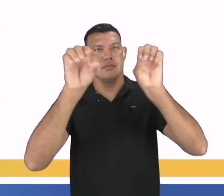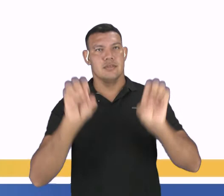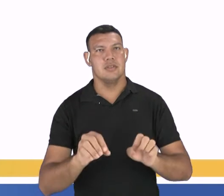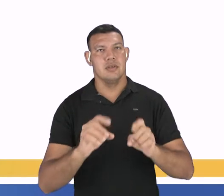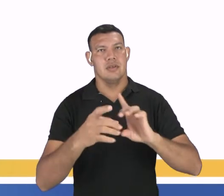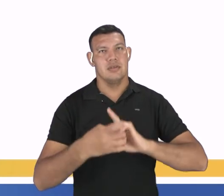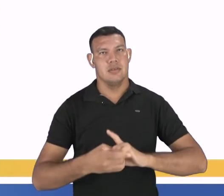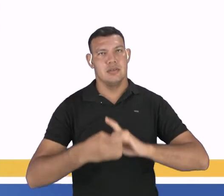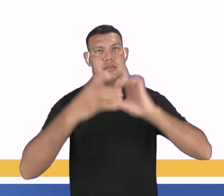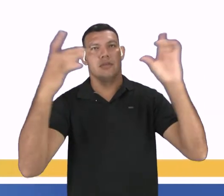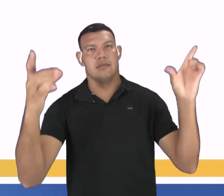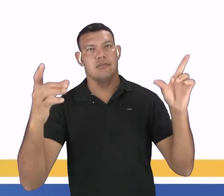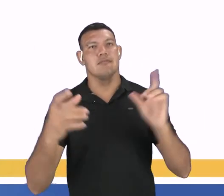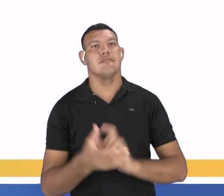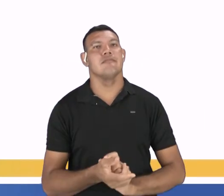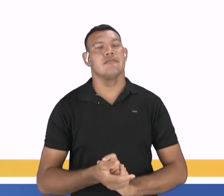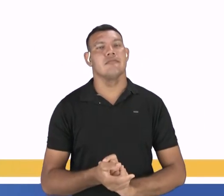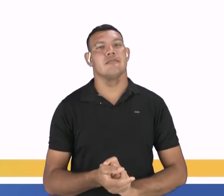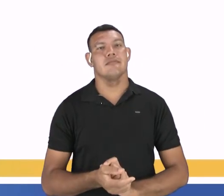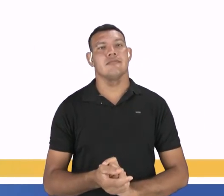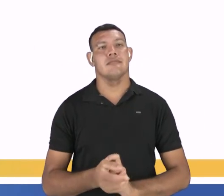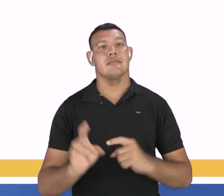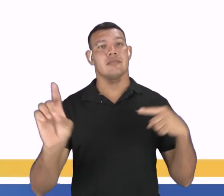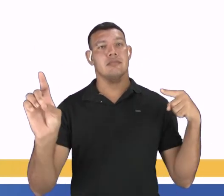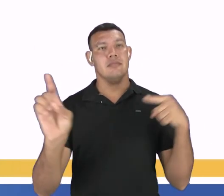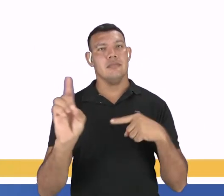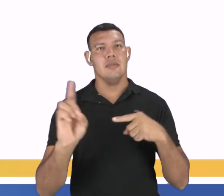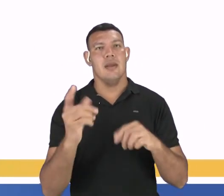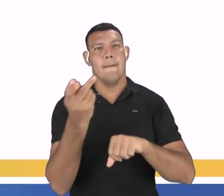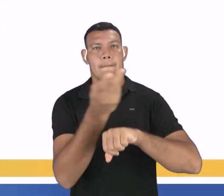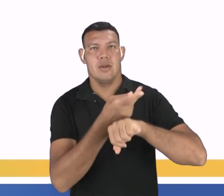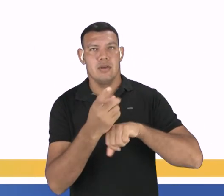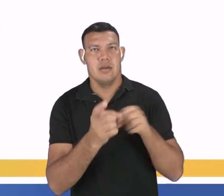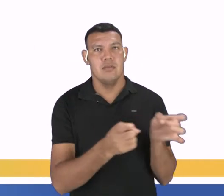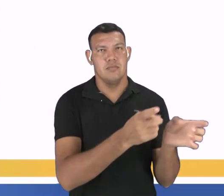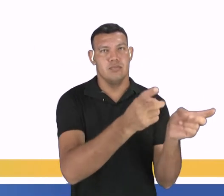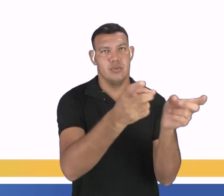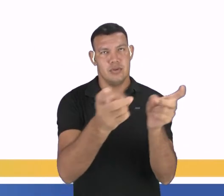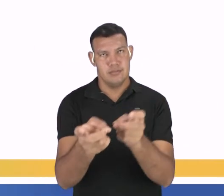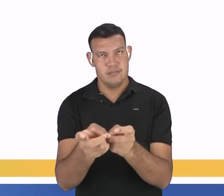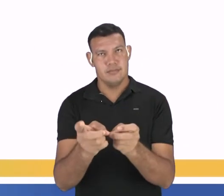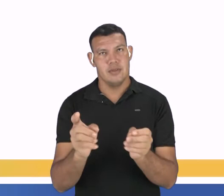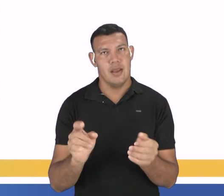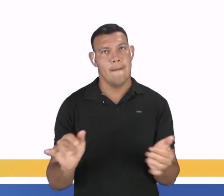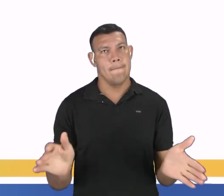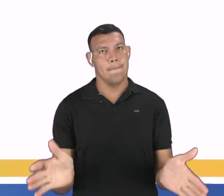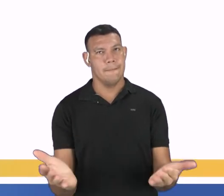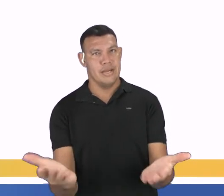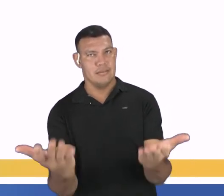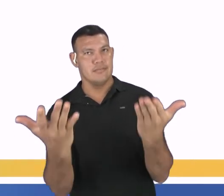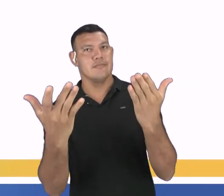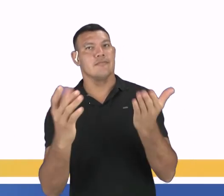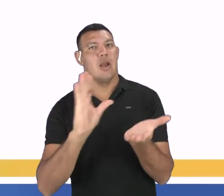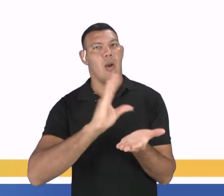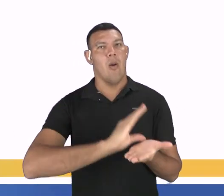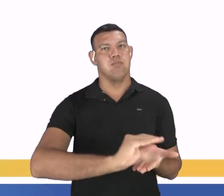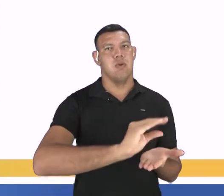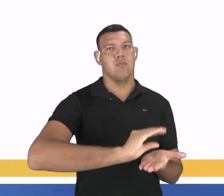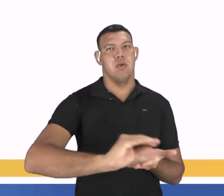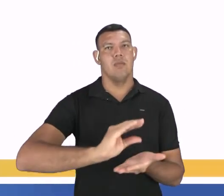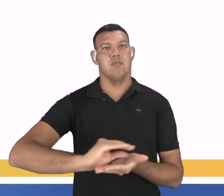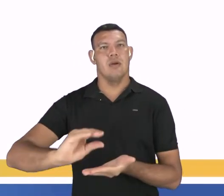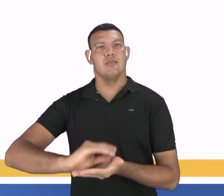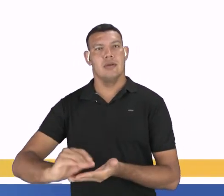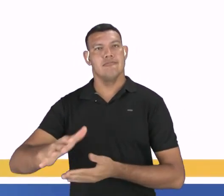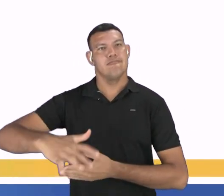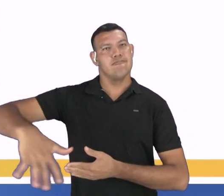controle de pontos militares estratégicos. Então, a alternativa certa é a letra D, certo? É a principal característica